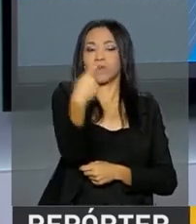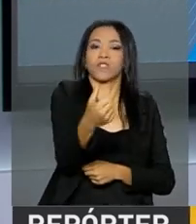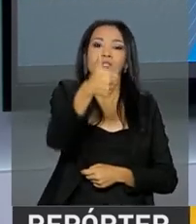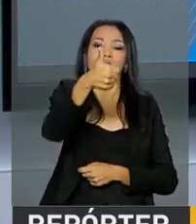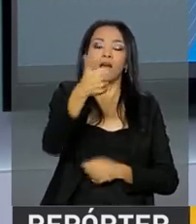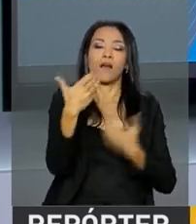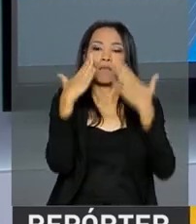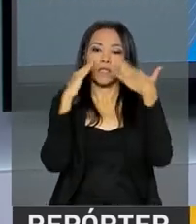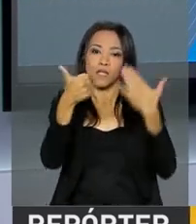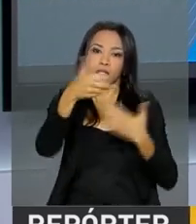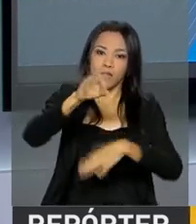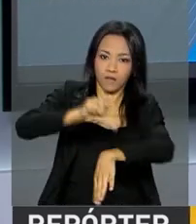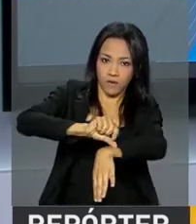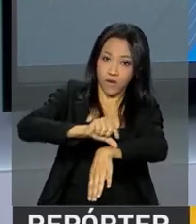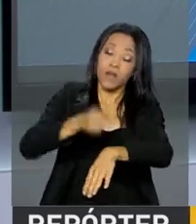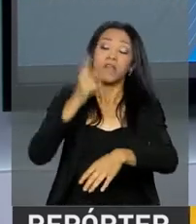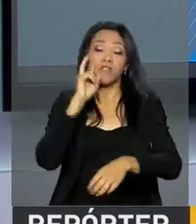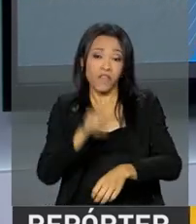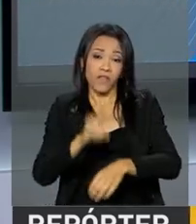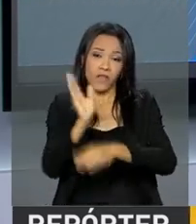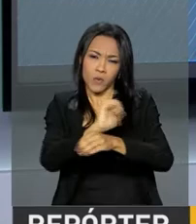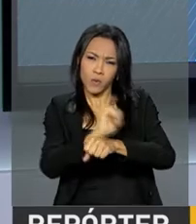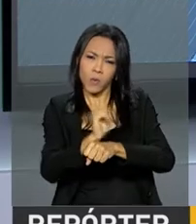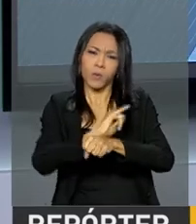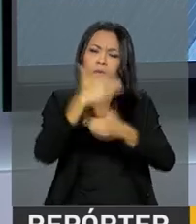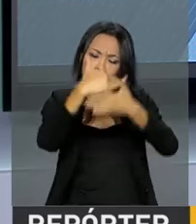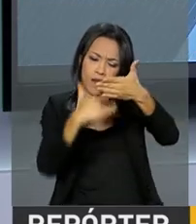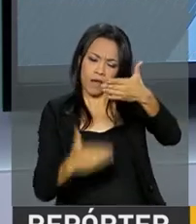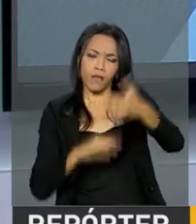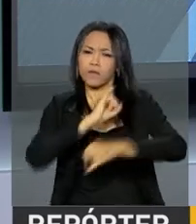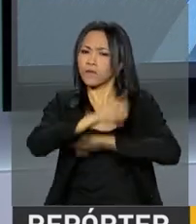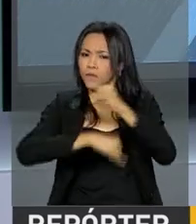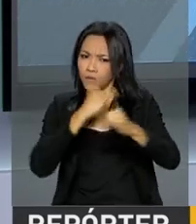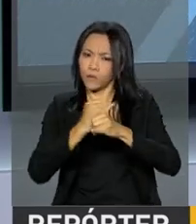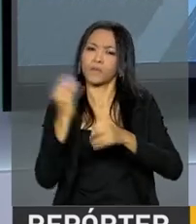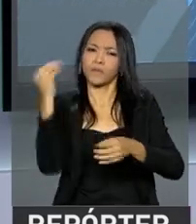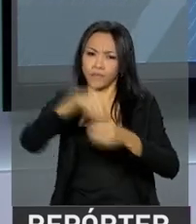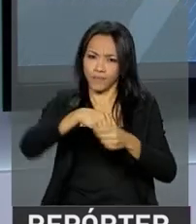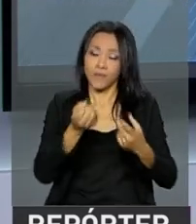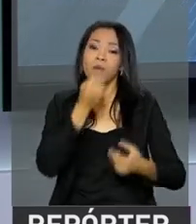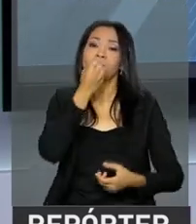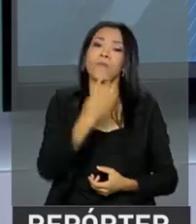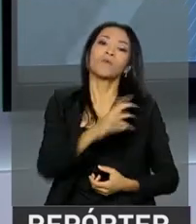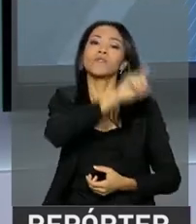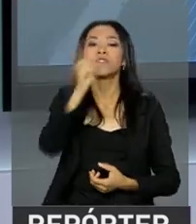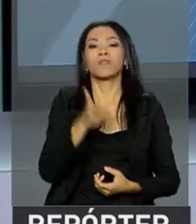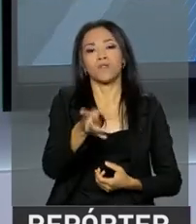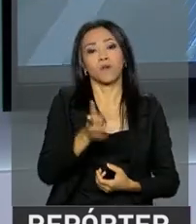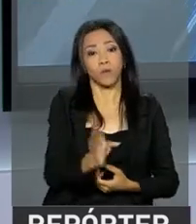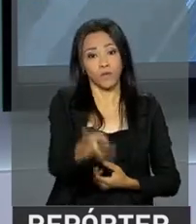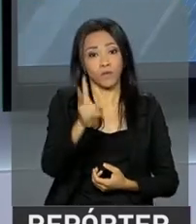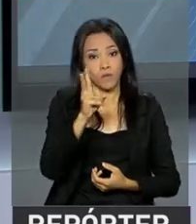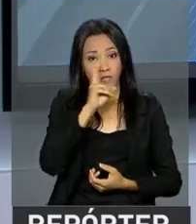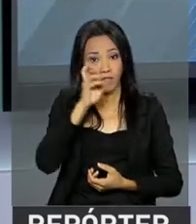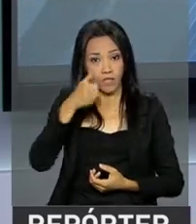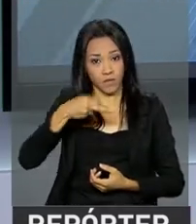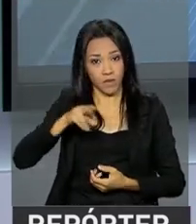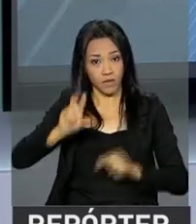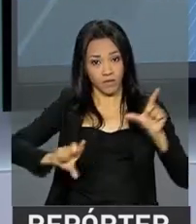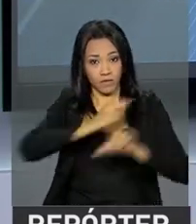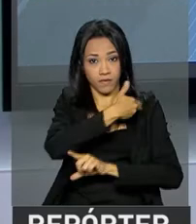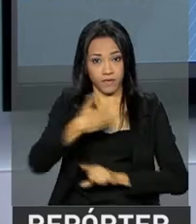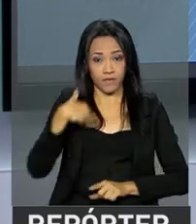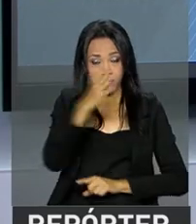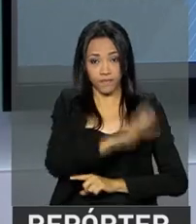reportagens no youtube e toda a nossa programação também está disponível na internet um bom dia para você continue com a gente aqui na nbr a tv